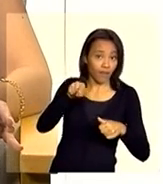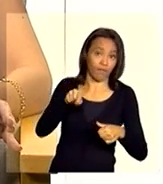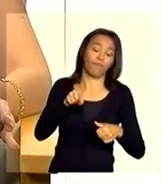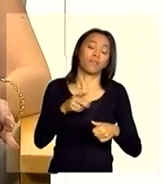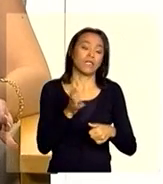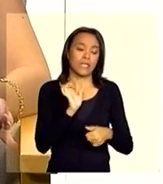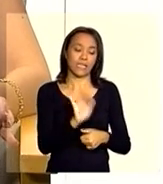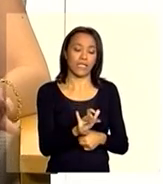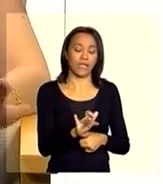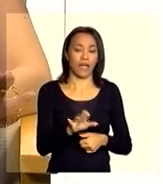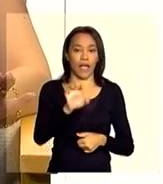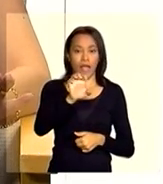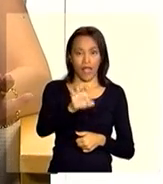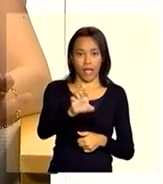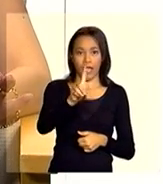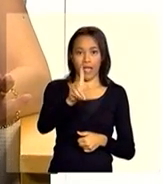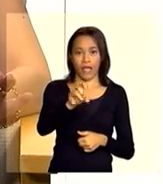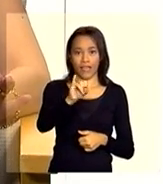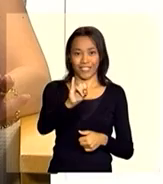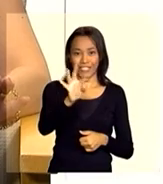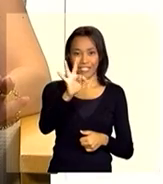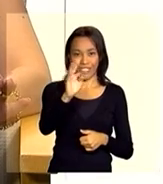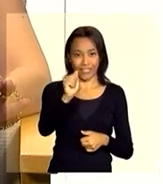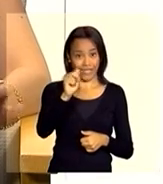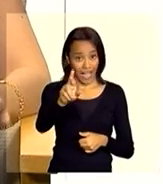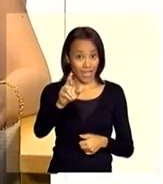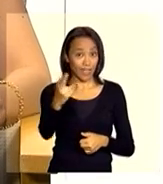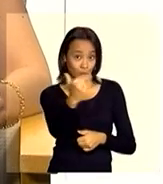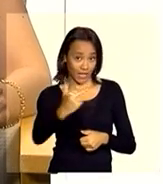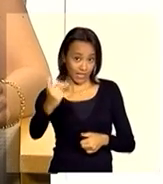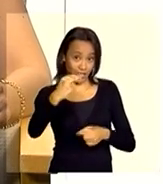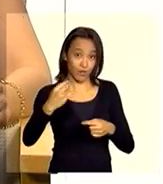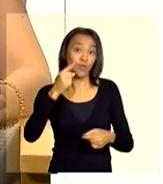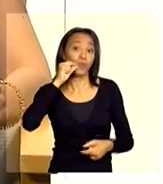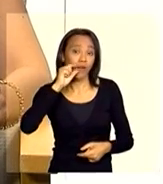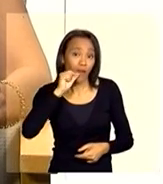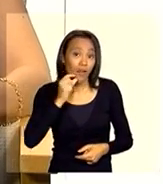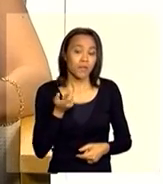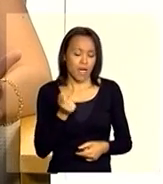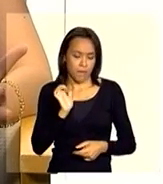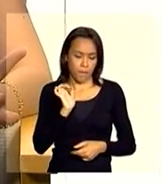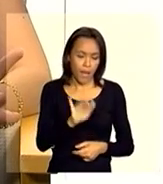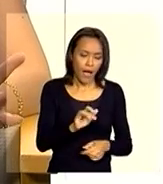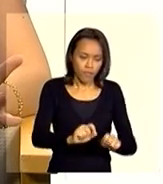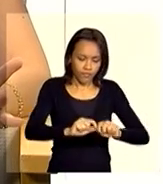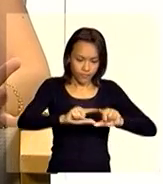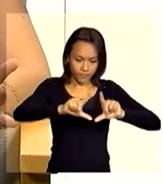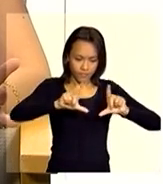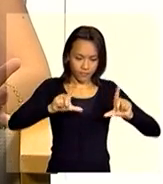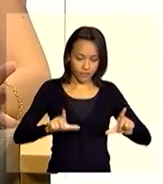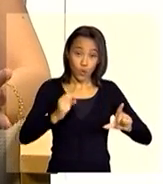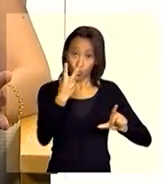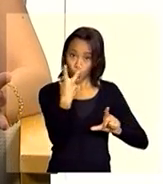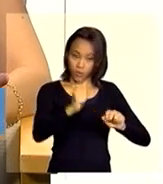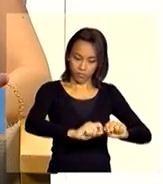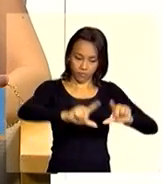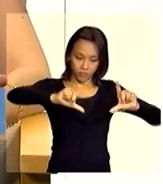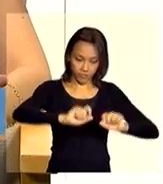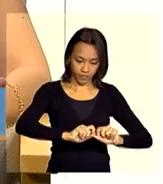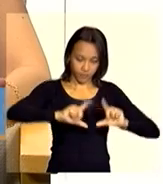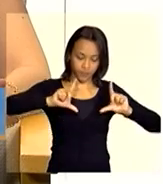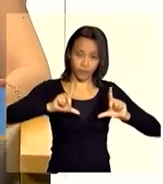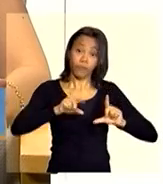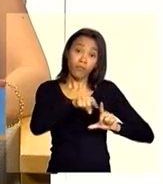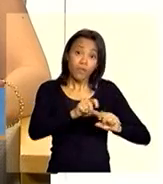clica no editar que é até um desenho de um de um lápis né e vai abrir os dados pessoais são duas Abas né A primeira aba que é da